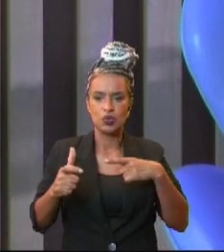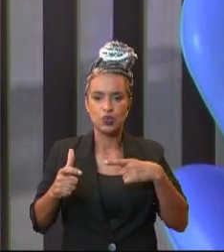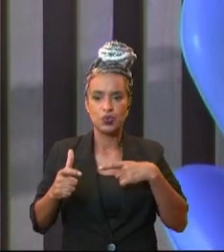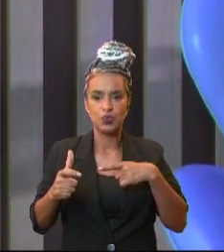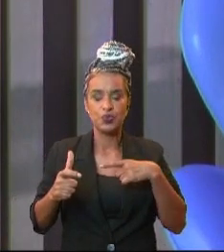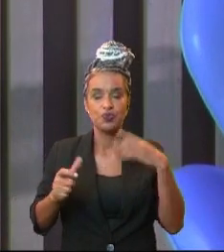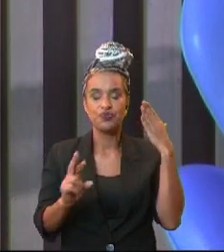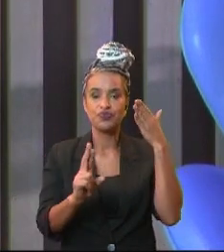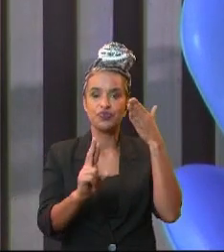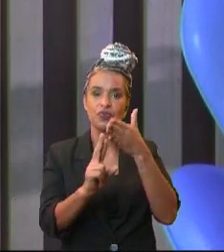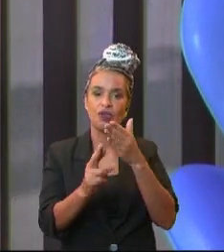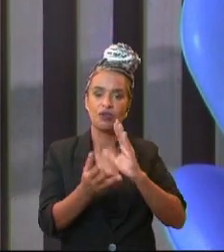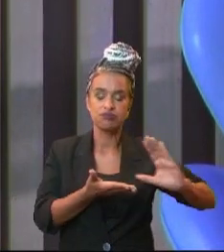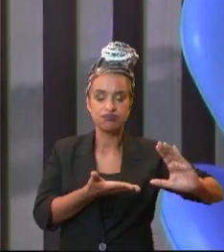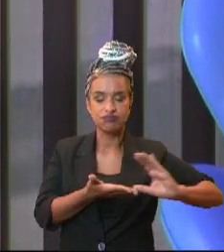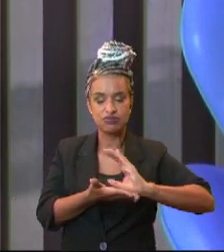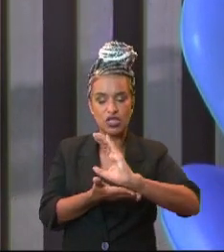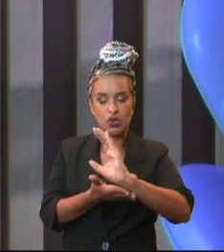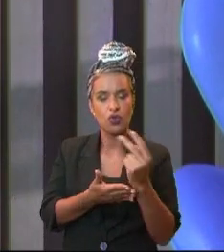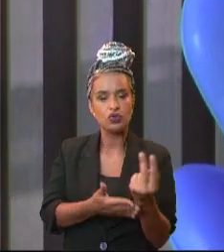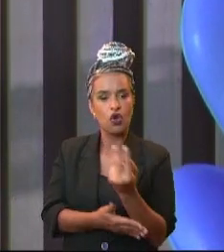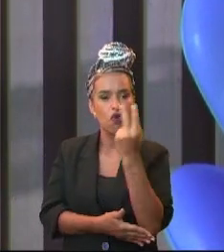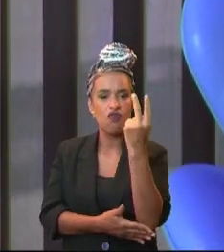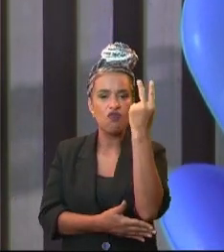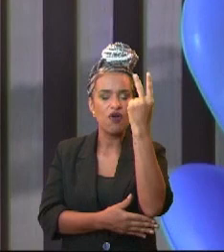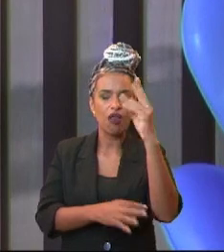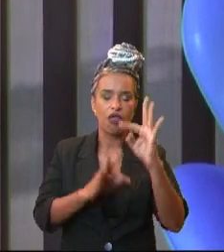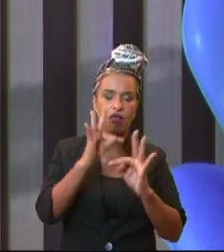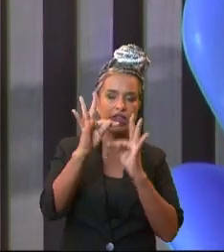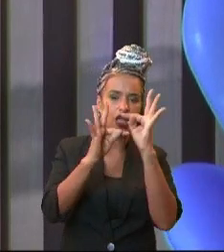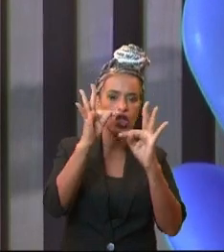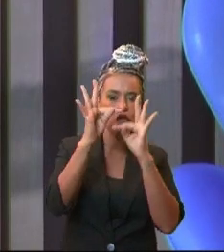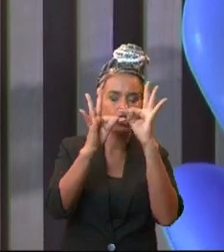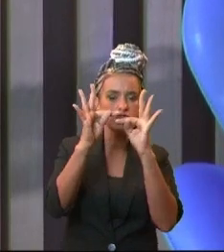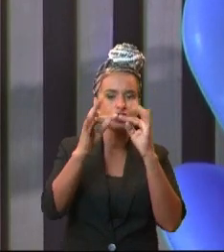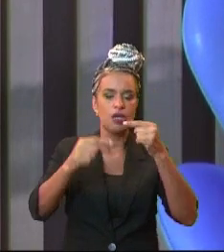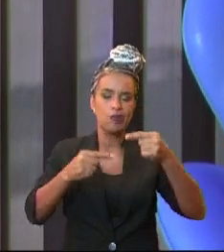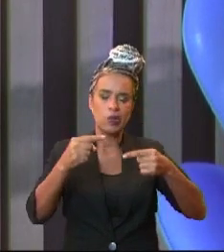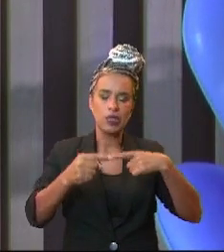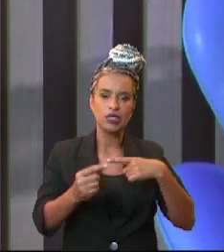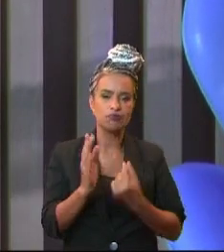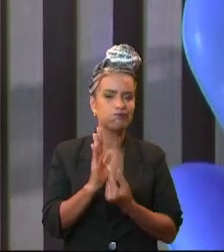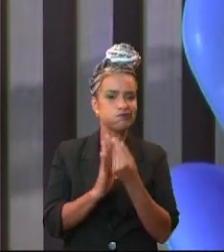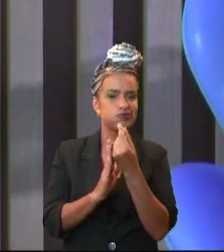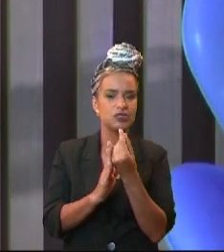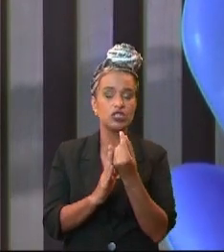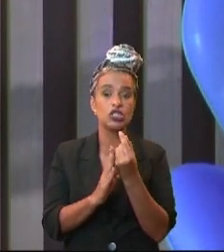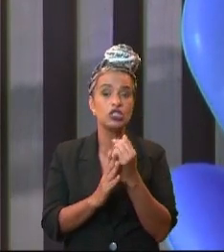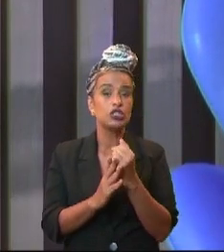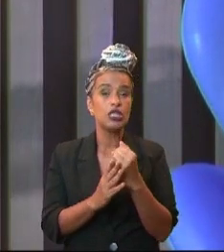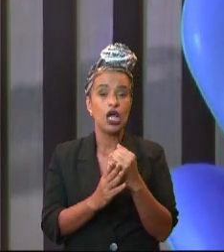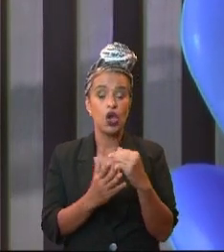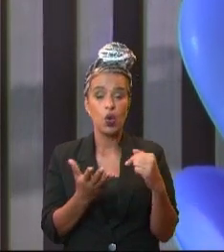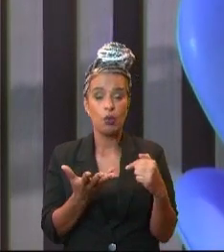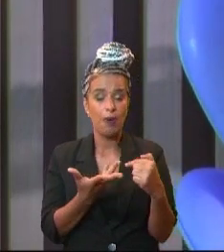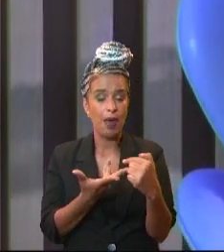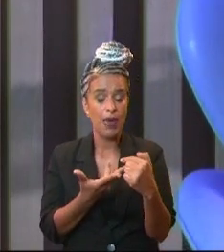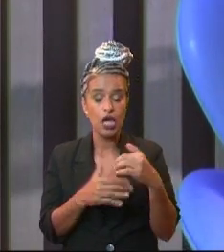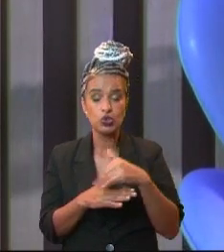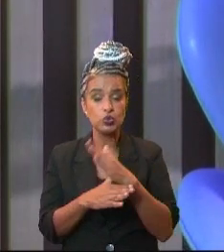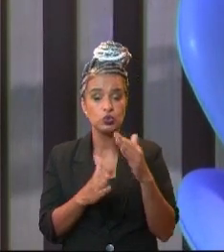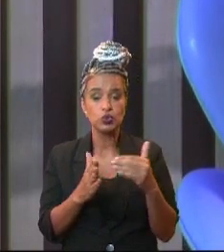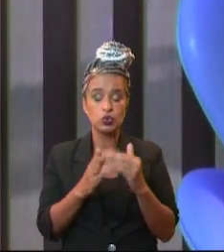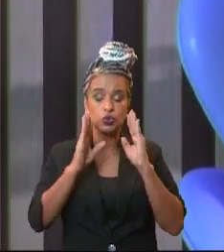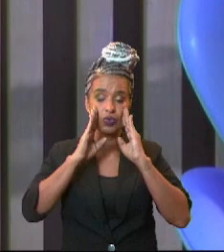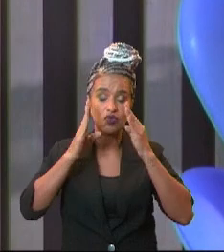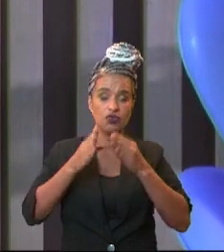em relação a recursos, valores políticos, tecnologia, e é tudo é abrangido por essa questão. Pela perspectiva da OTAN,